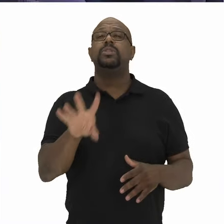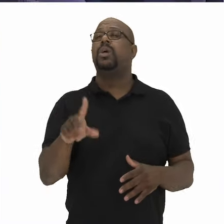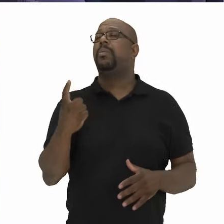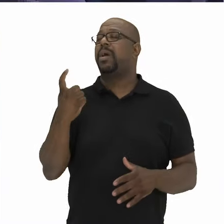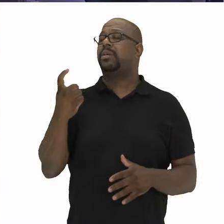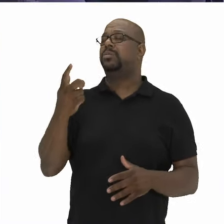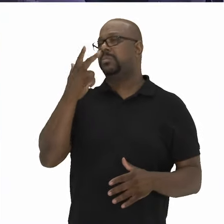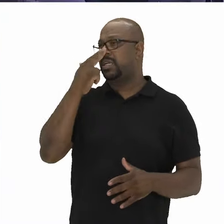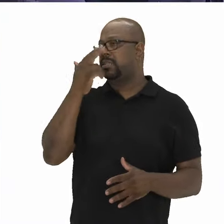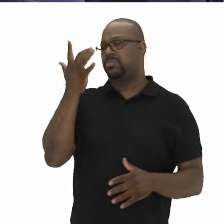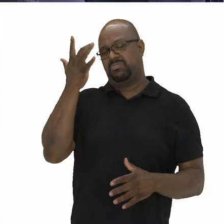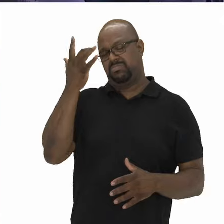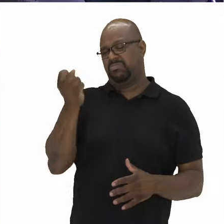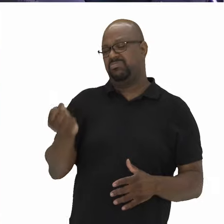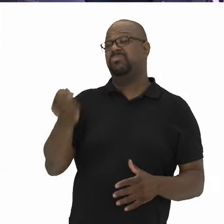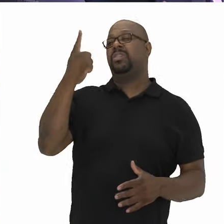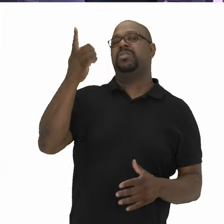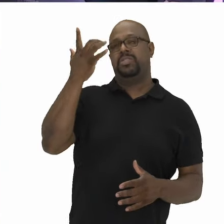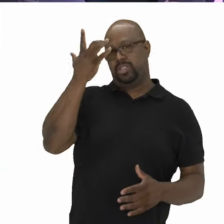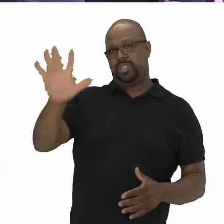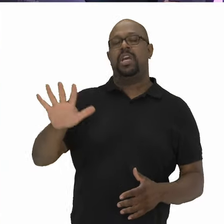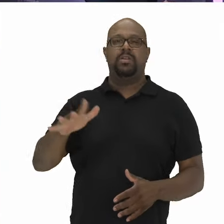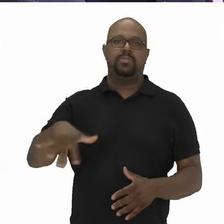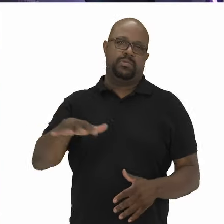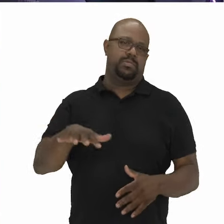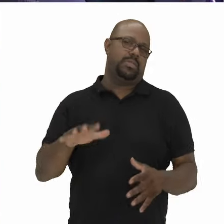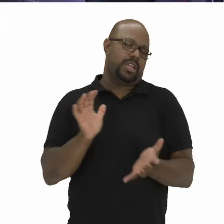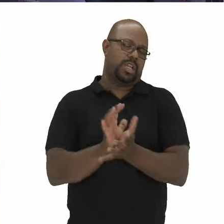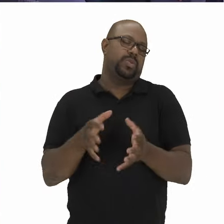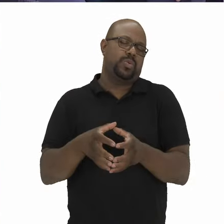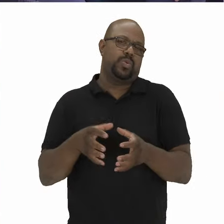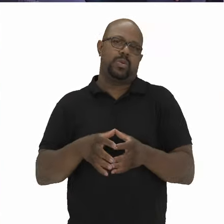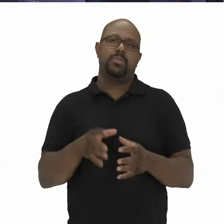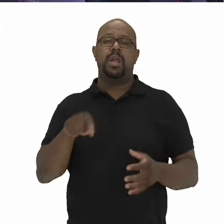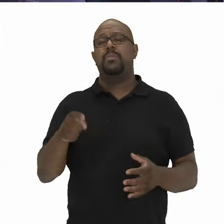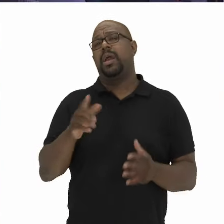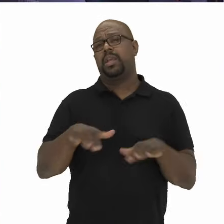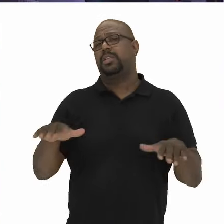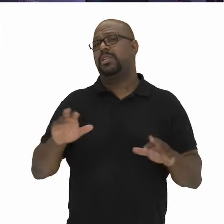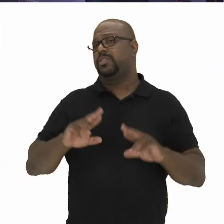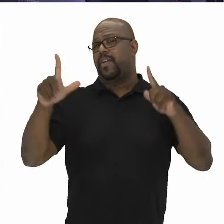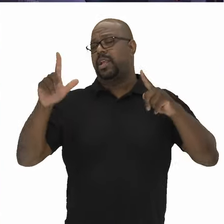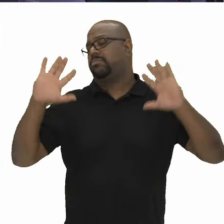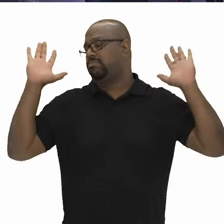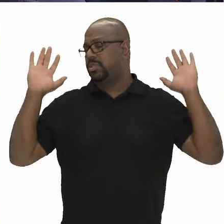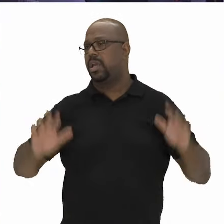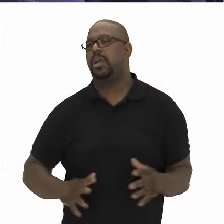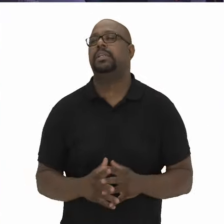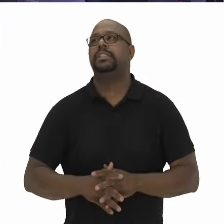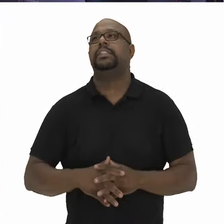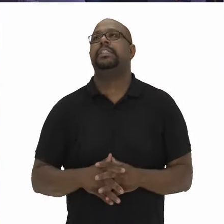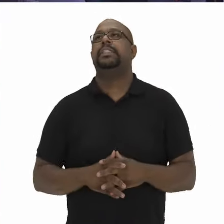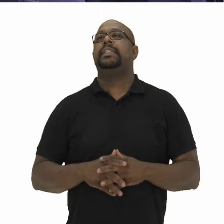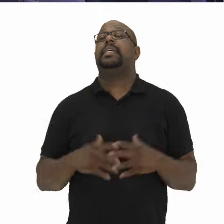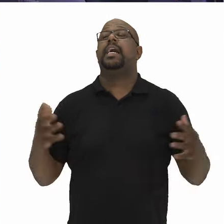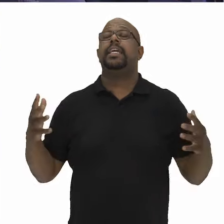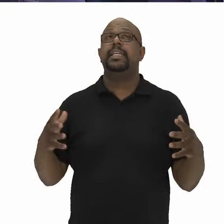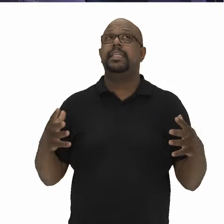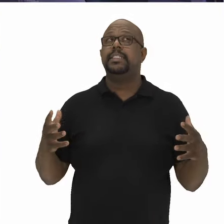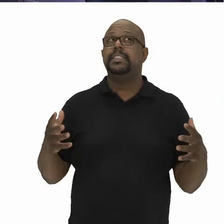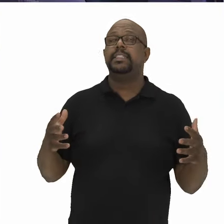apenas mais um esquisitão da turma né era uma criança diferente só e